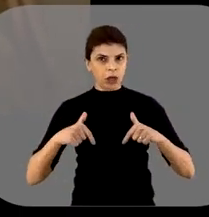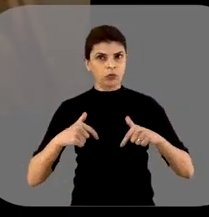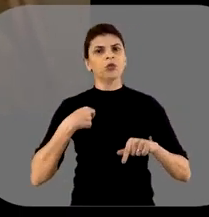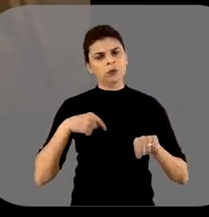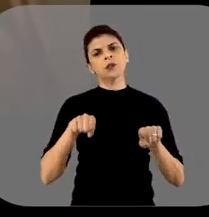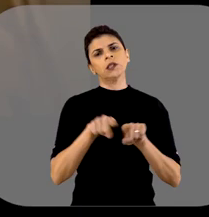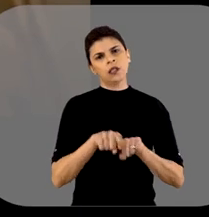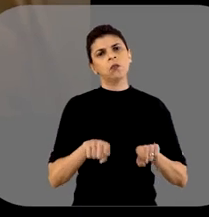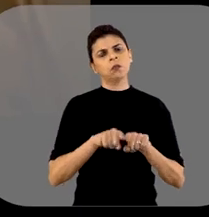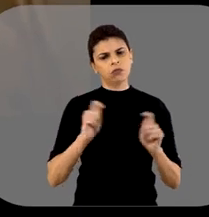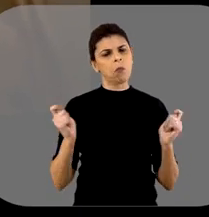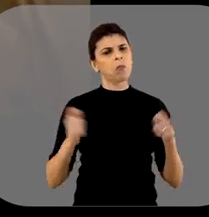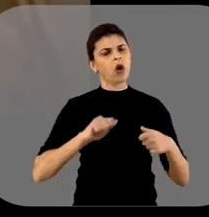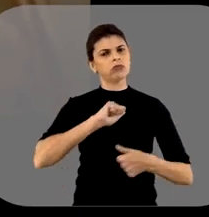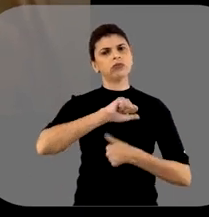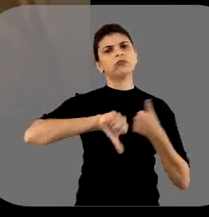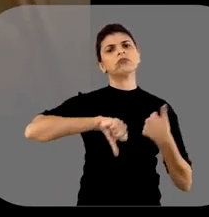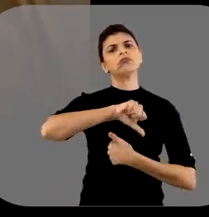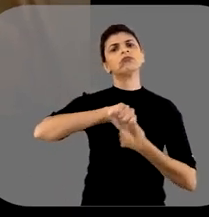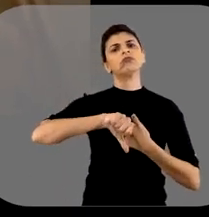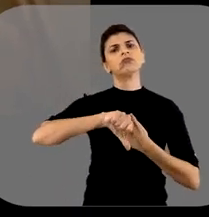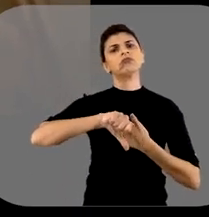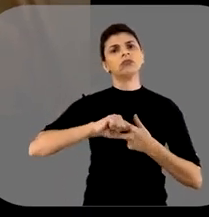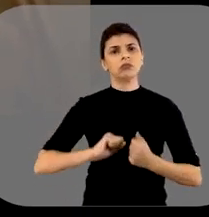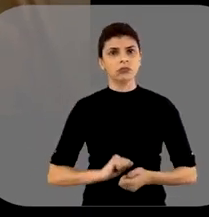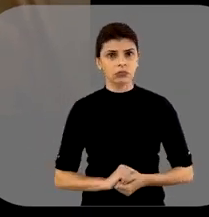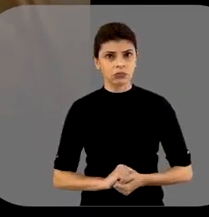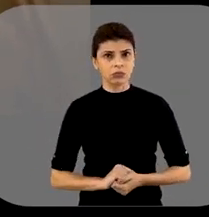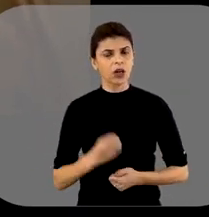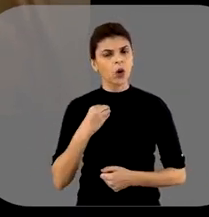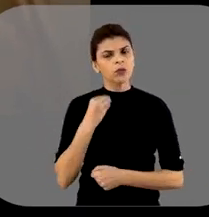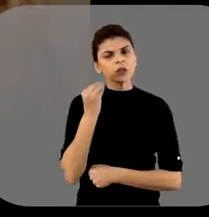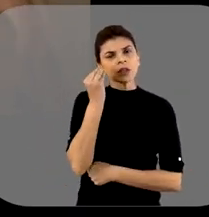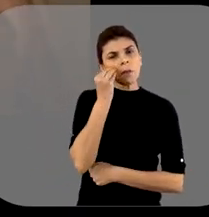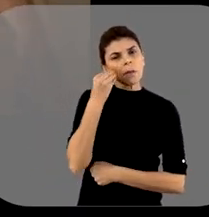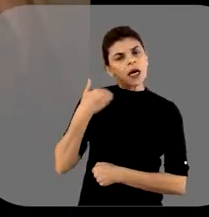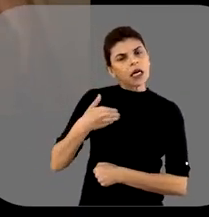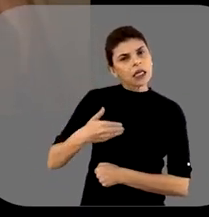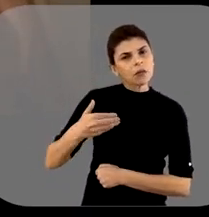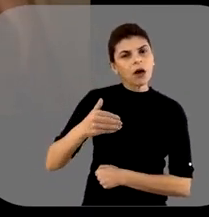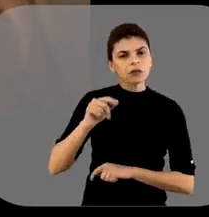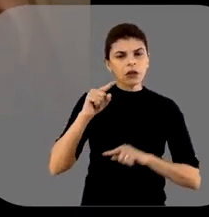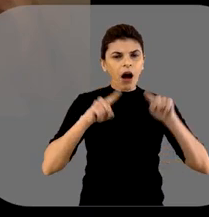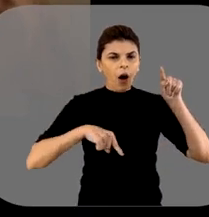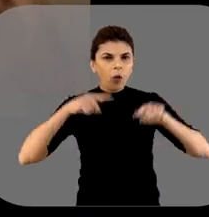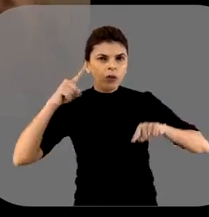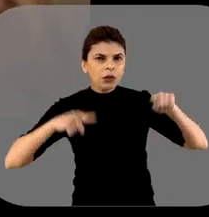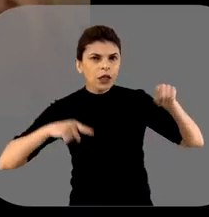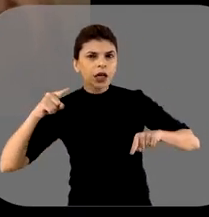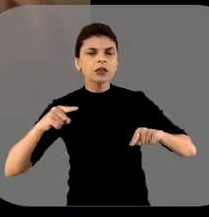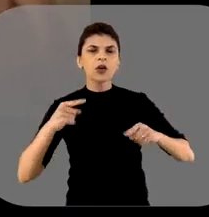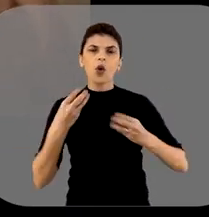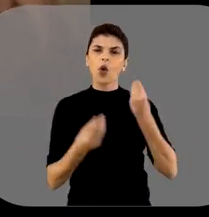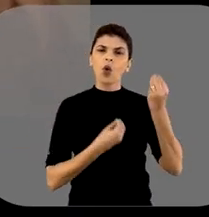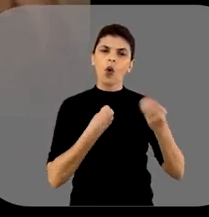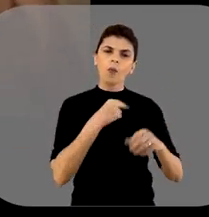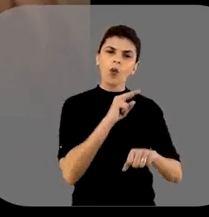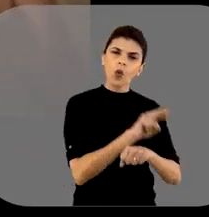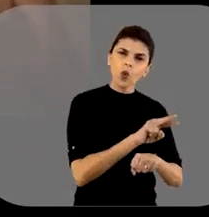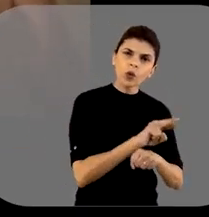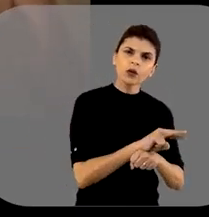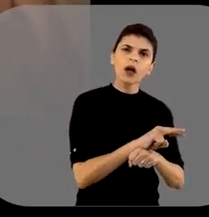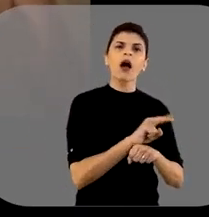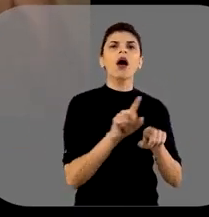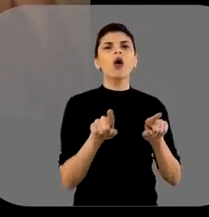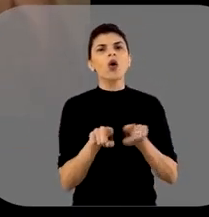eu também me transformo. Eu experimento uma alteração dos meus modos de cuidar e dos